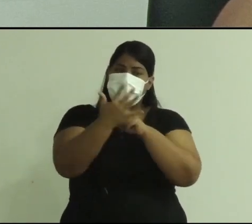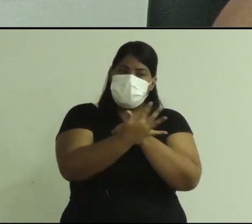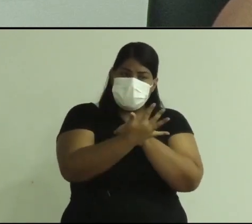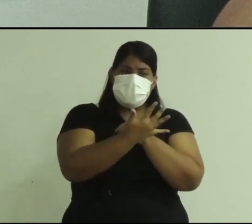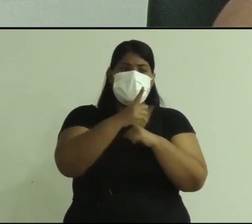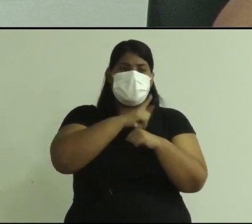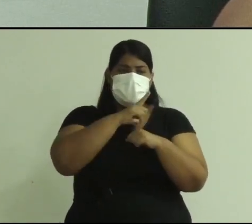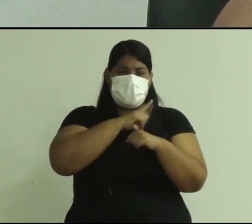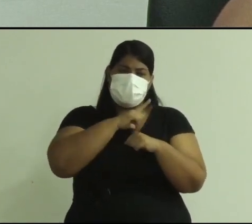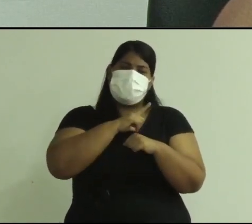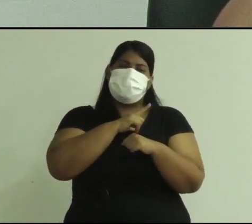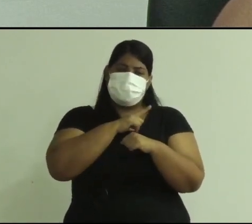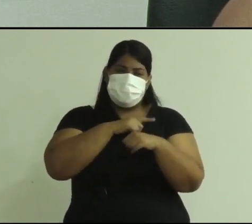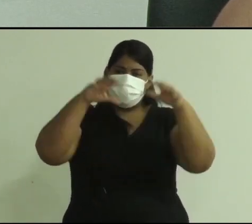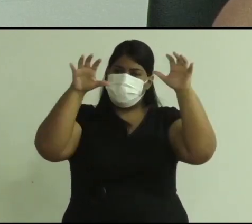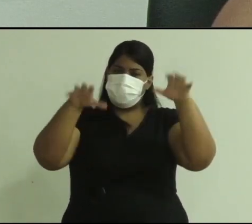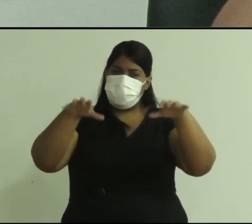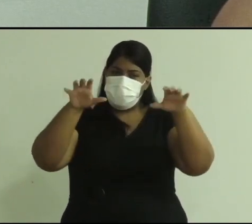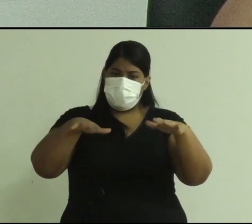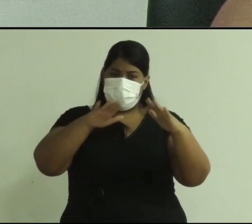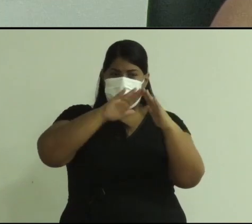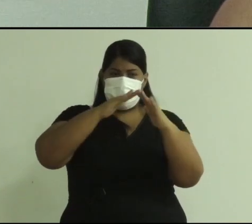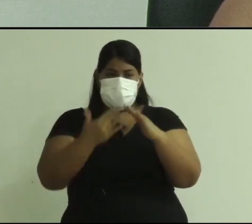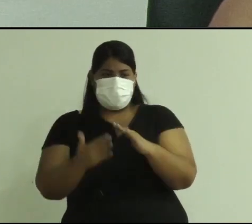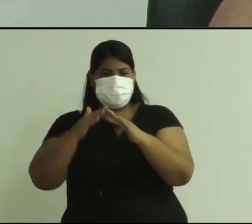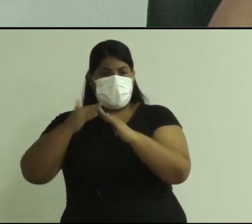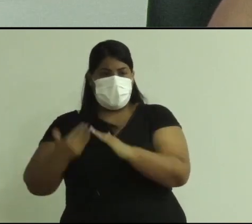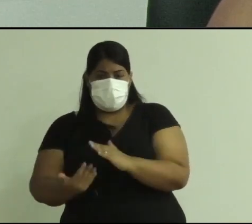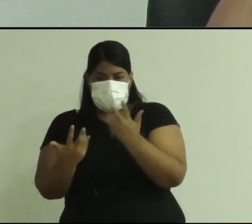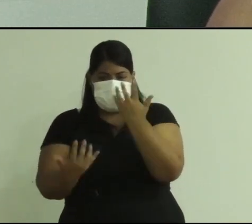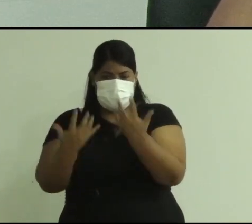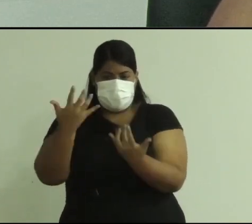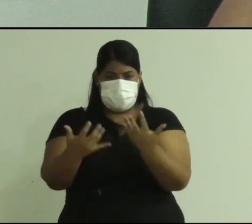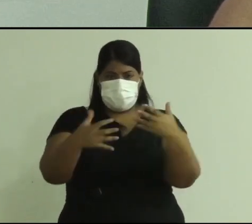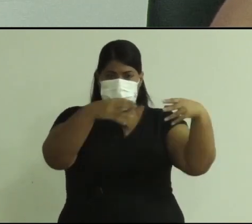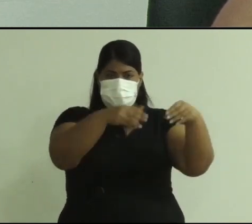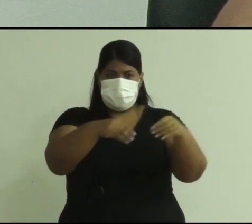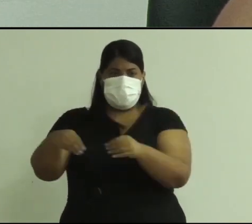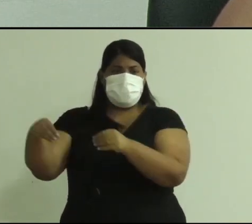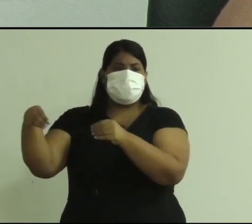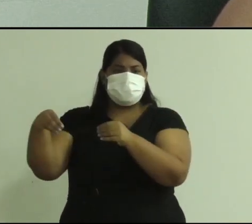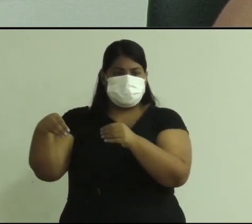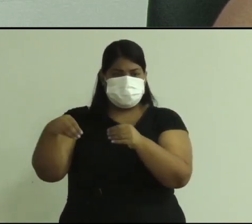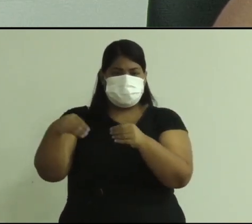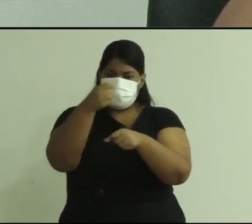de barreiras, inundações de nossas habitações, incêndio de nossos territórios, o